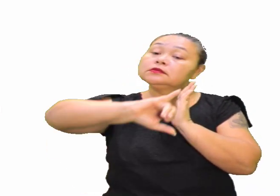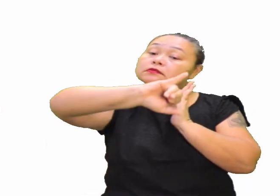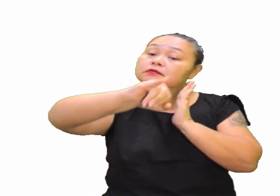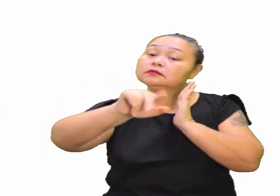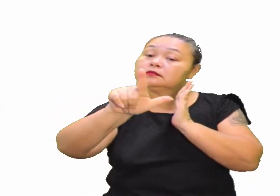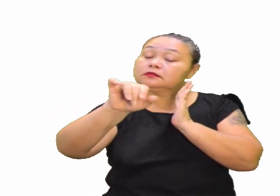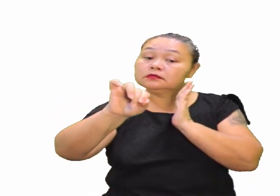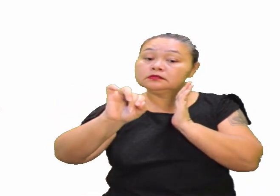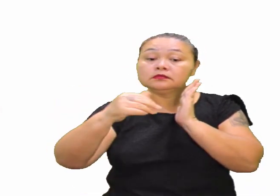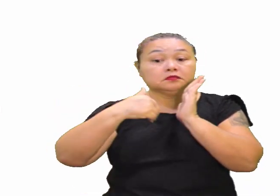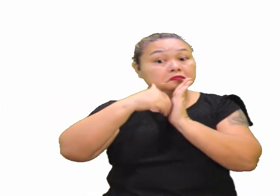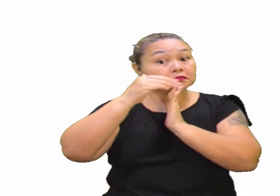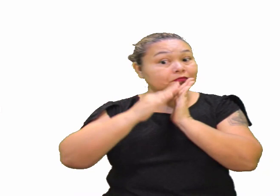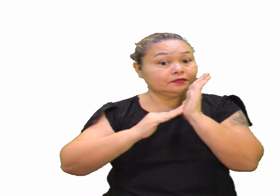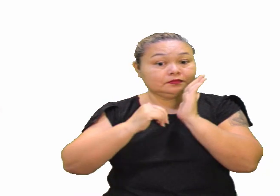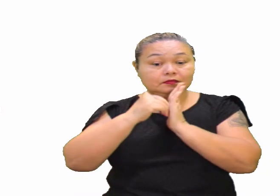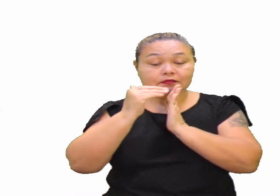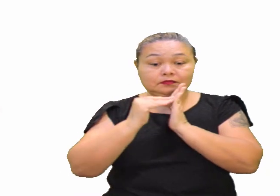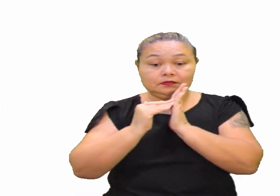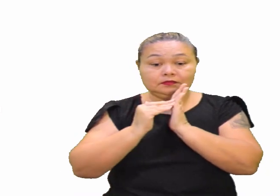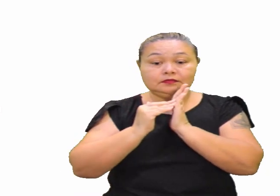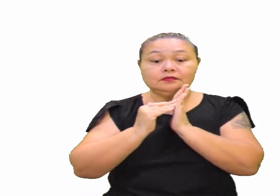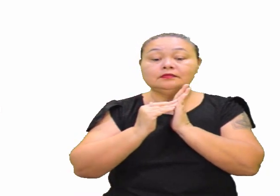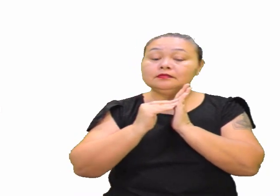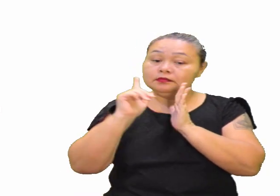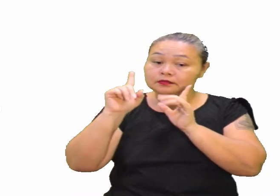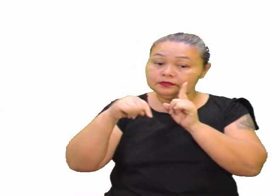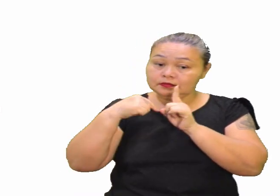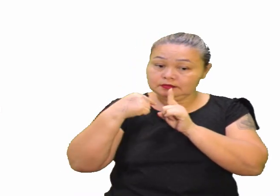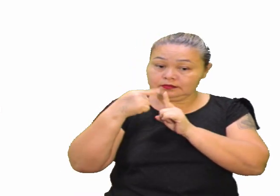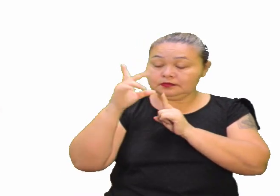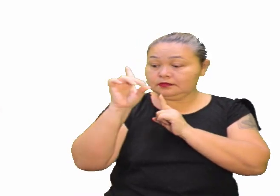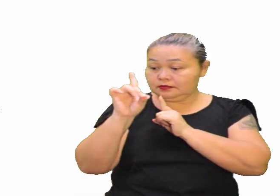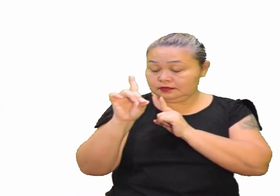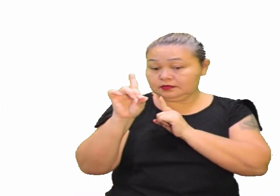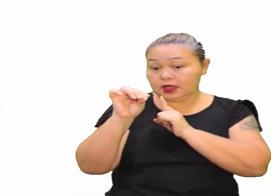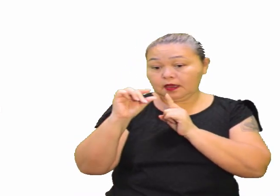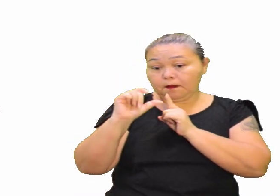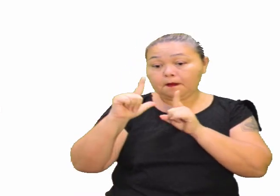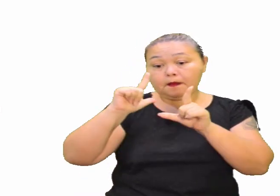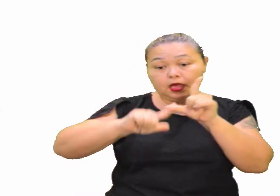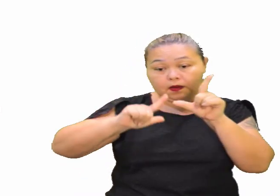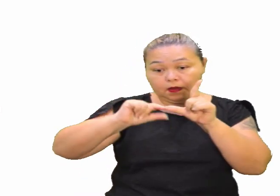filho portar, então fica sendo 25%.